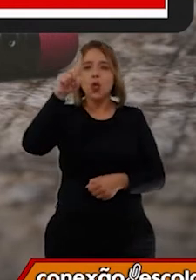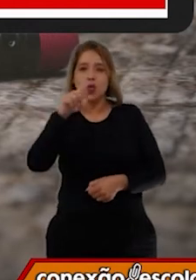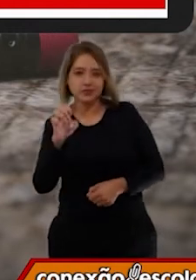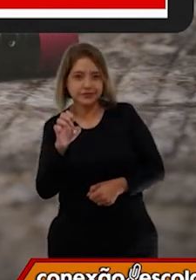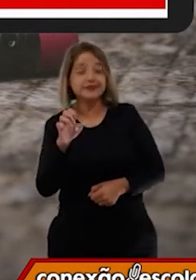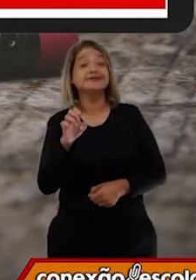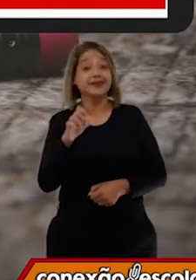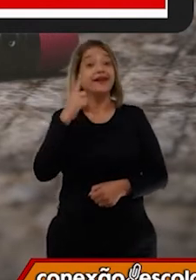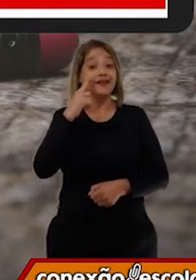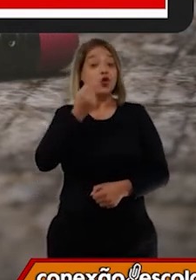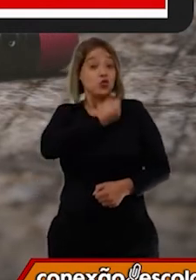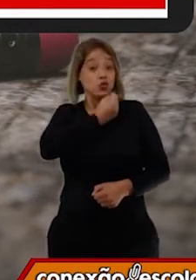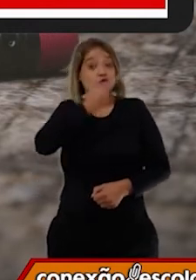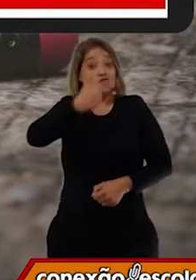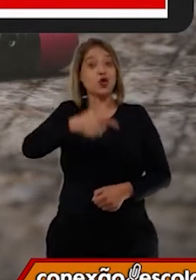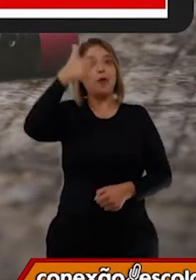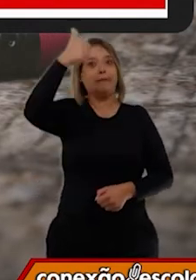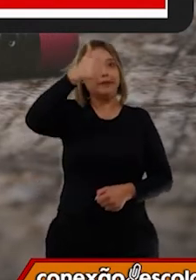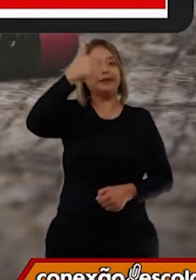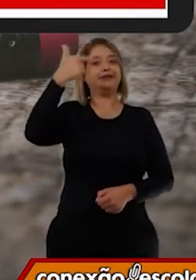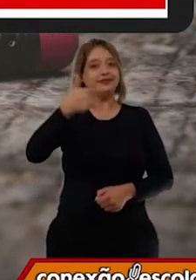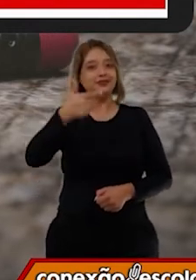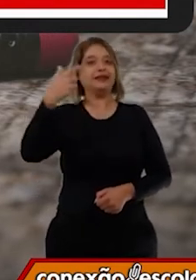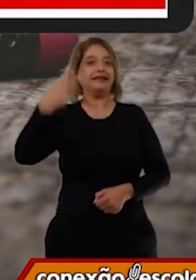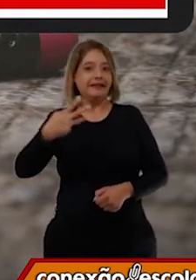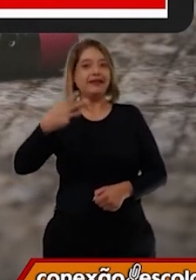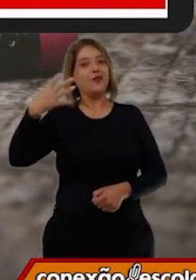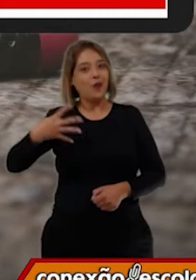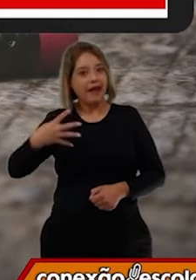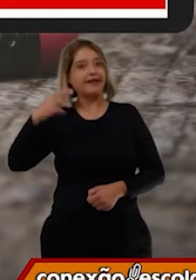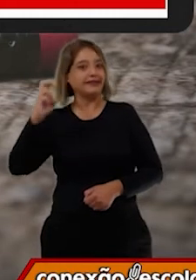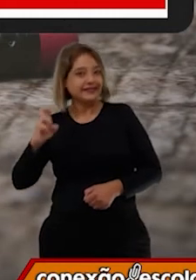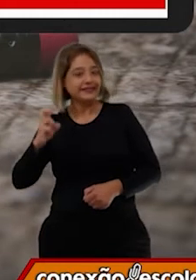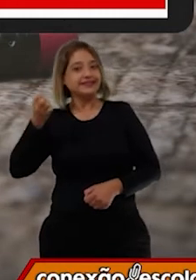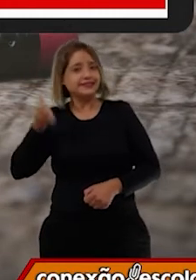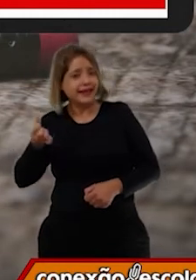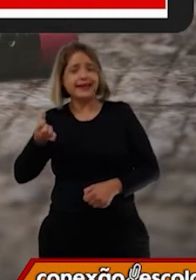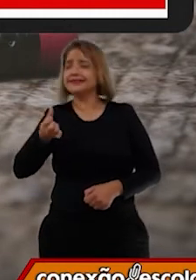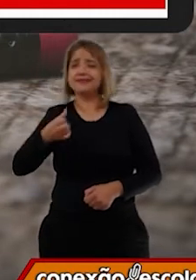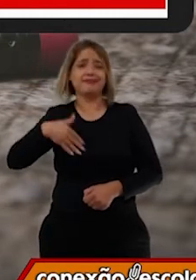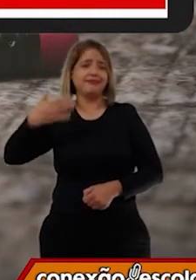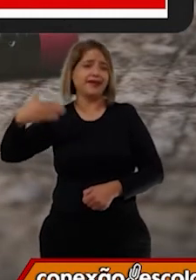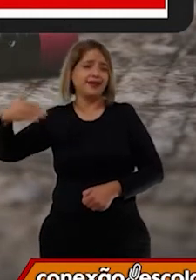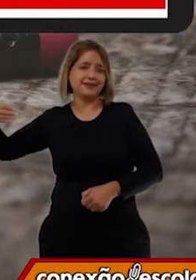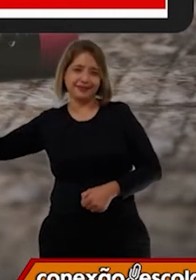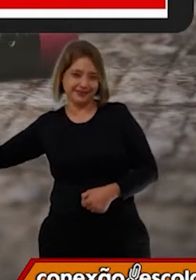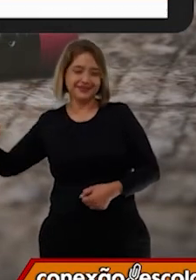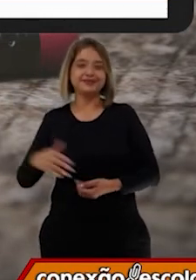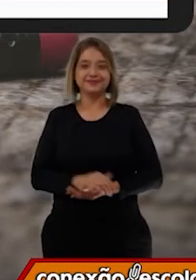novo? Então, primeiro, segundo, terceiro, quarto, quinto, sexto e assim por diante.